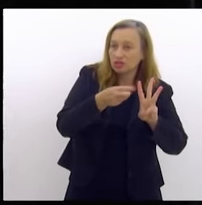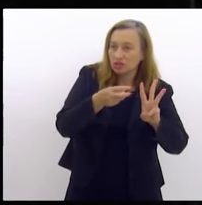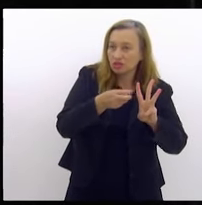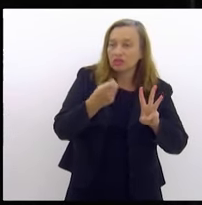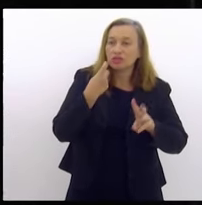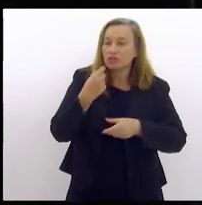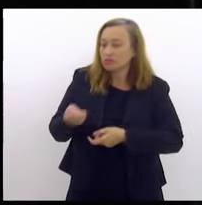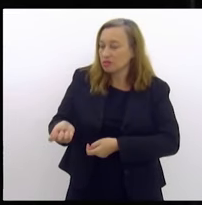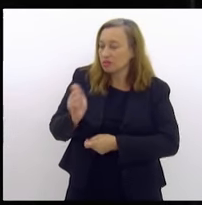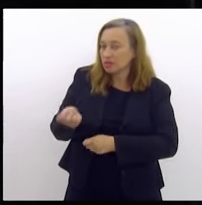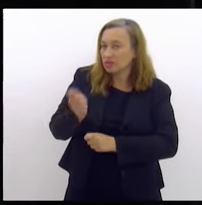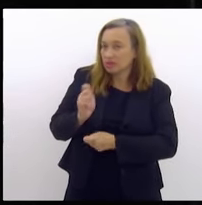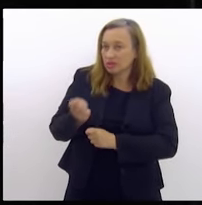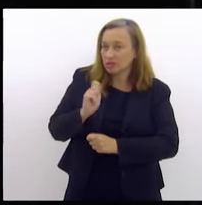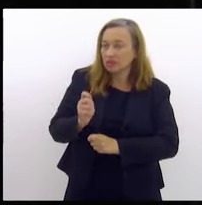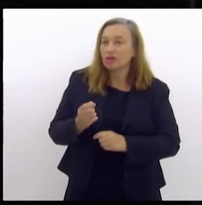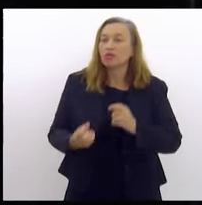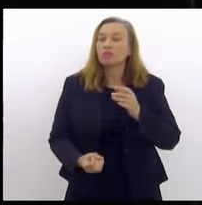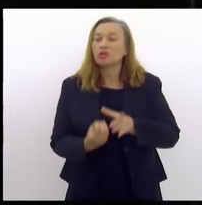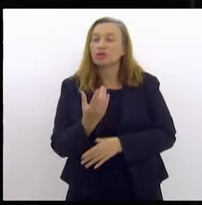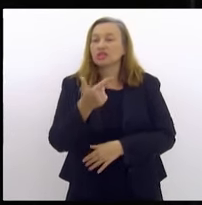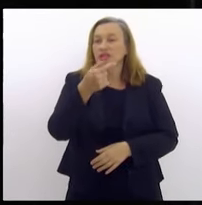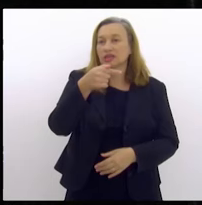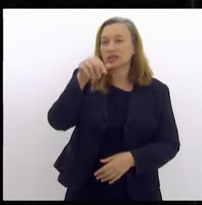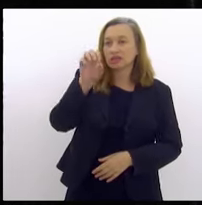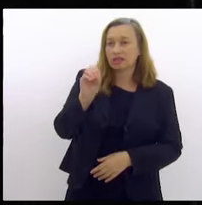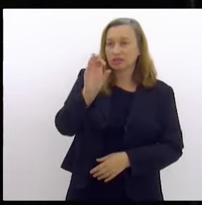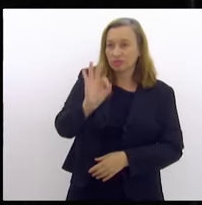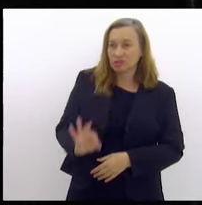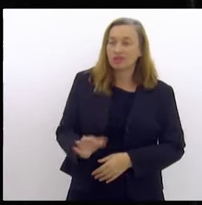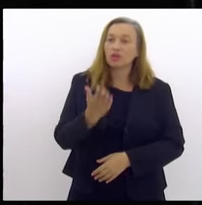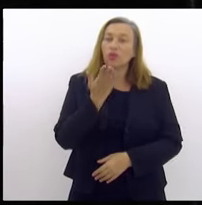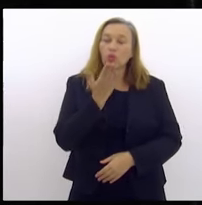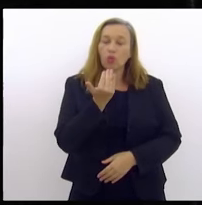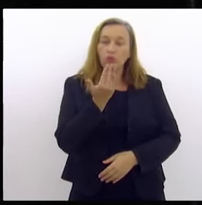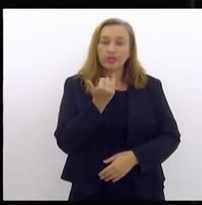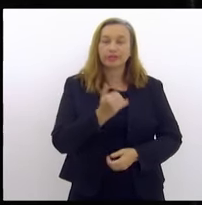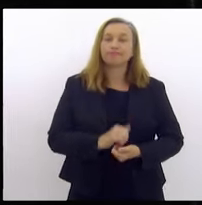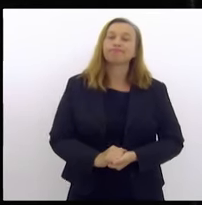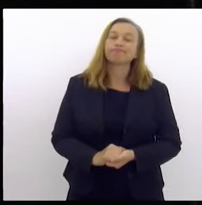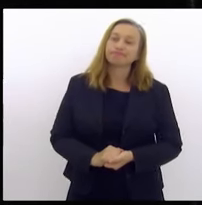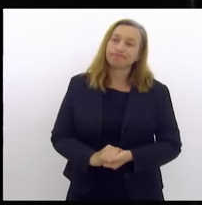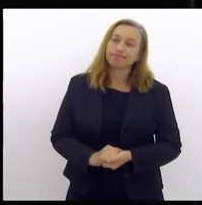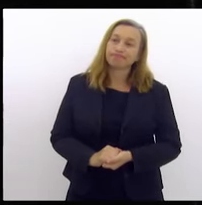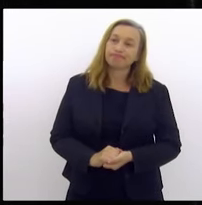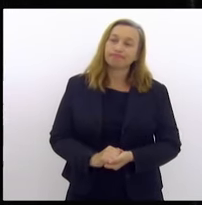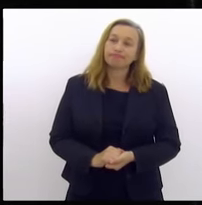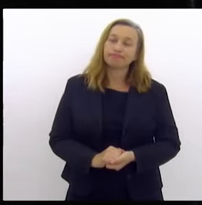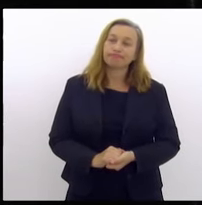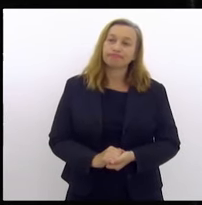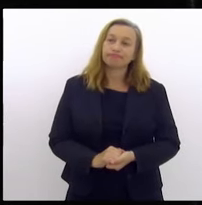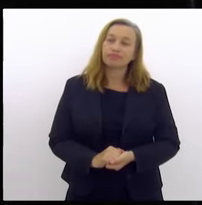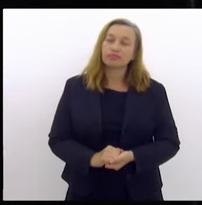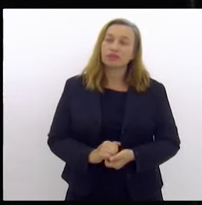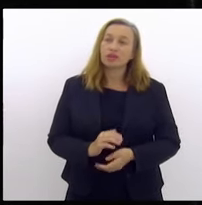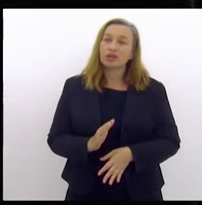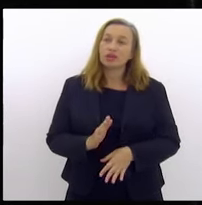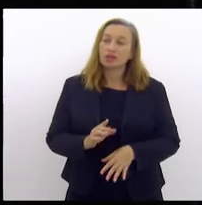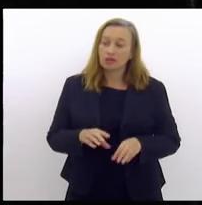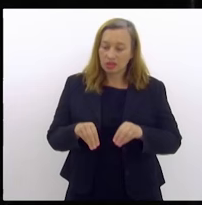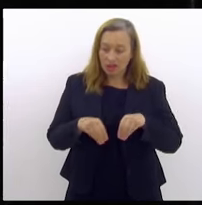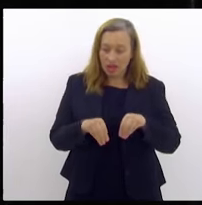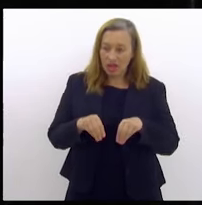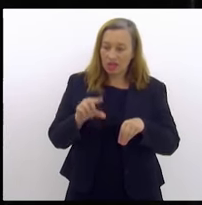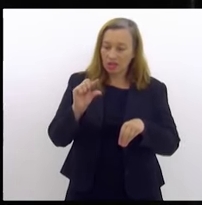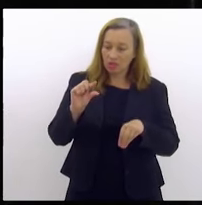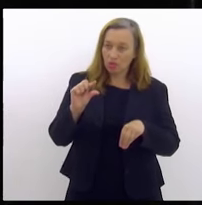artesanais, produzem 70% da alimentação da população brasileira. Tem muito menos terra,